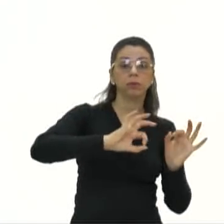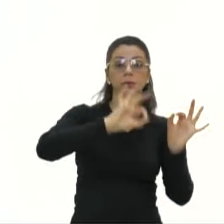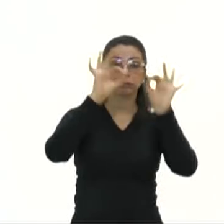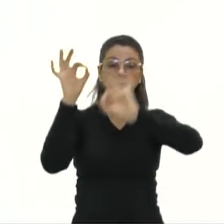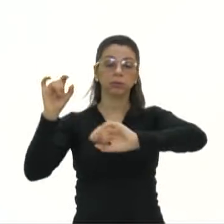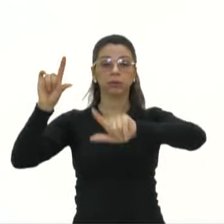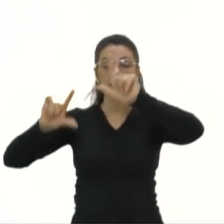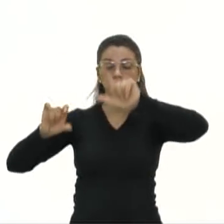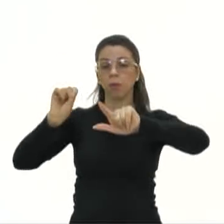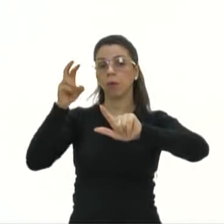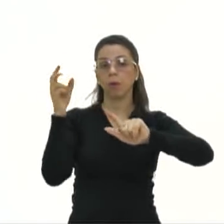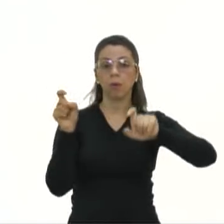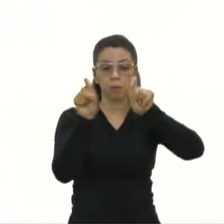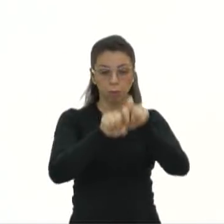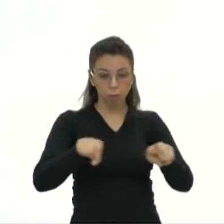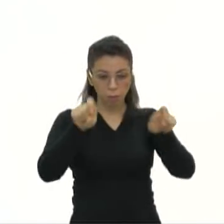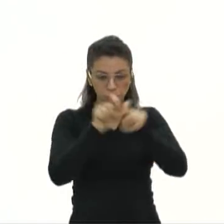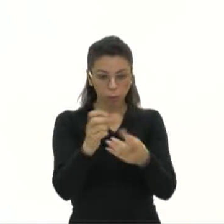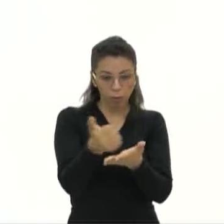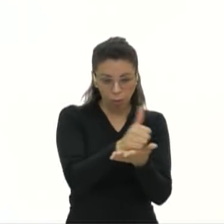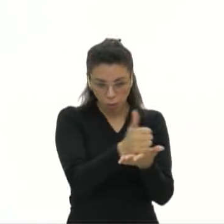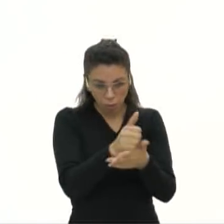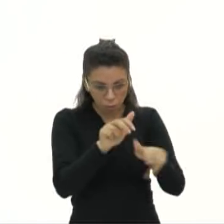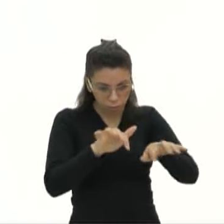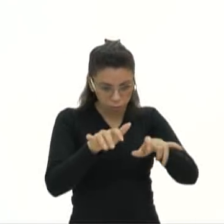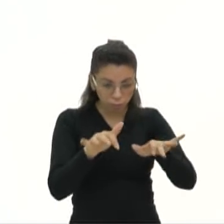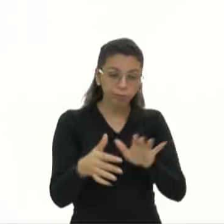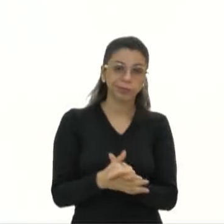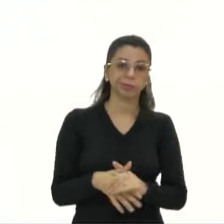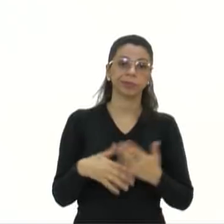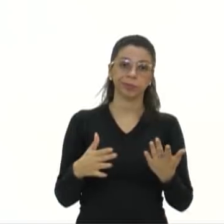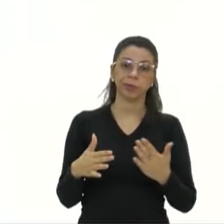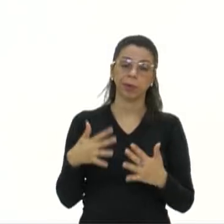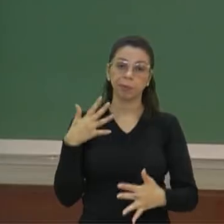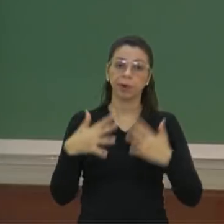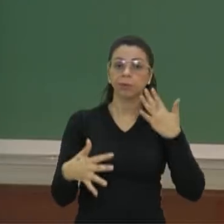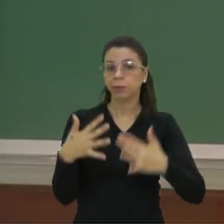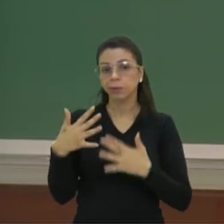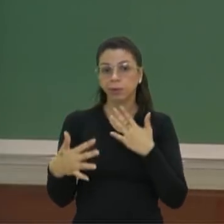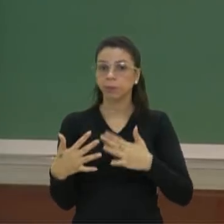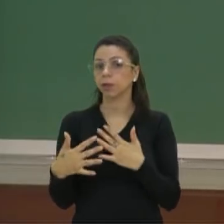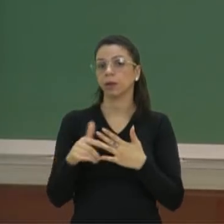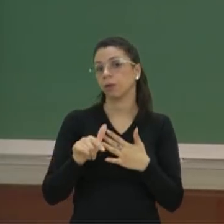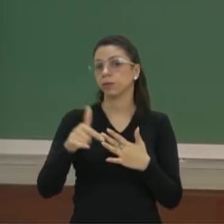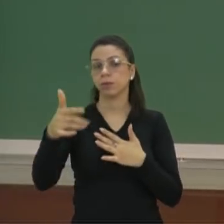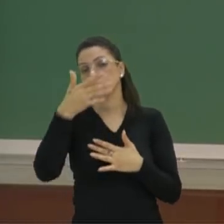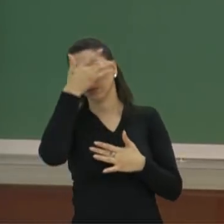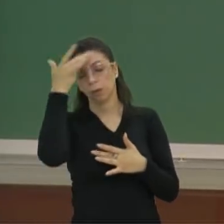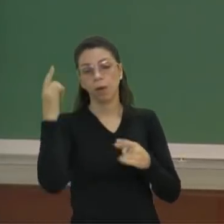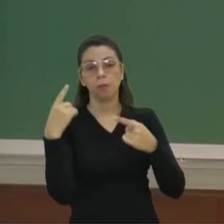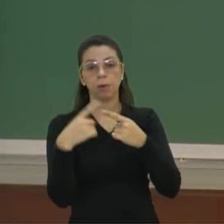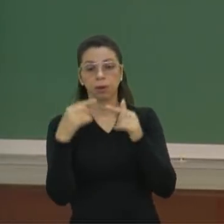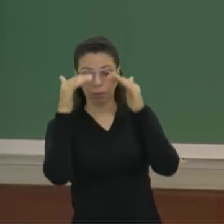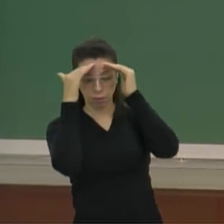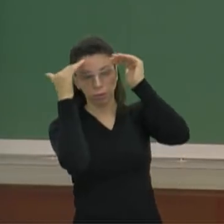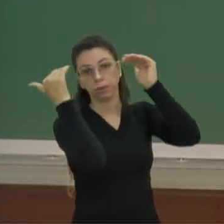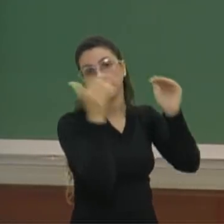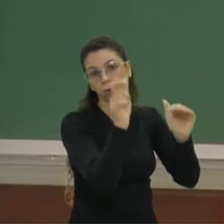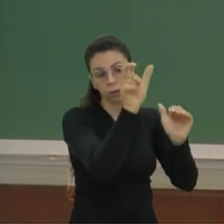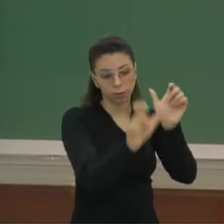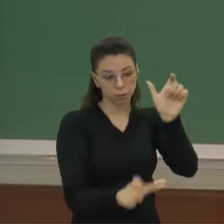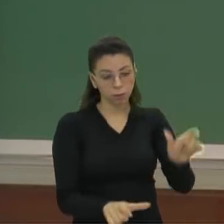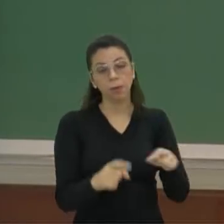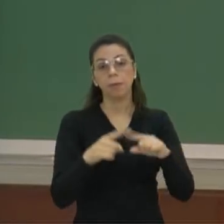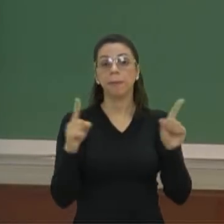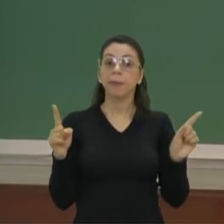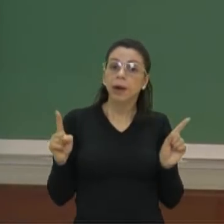computador. Então, para não atrapalhar os outros, você coloca um fone. Claro, você está respeitando aquela pessoa.